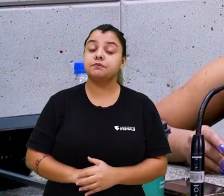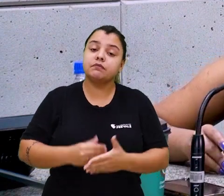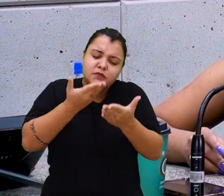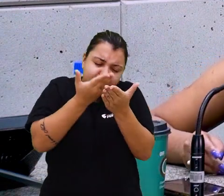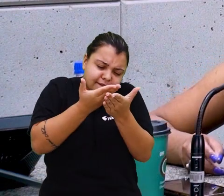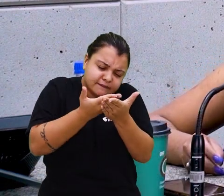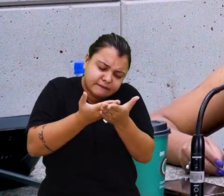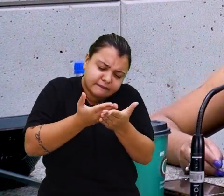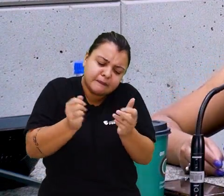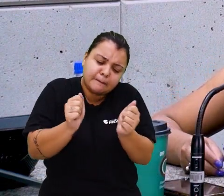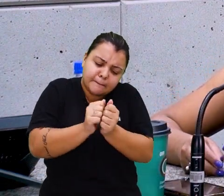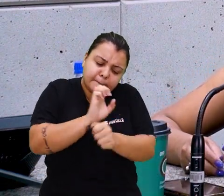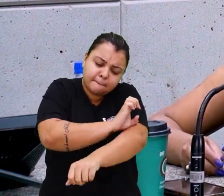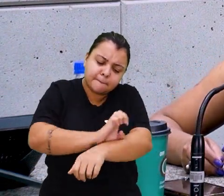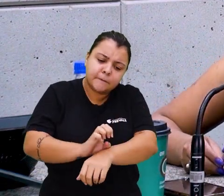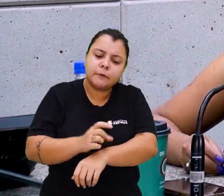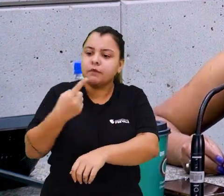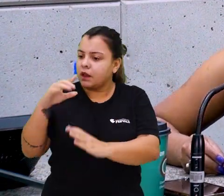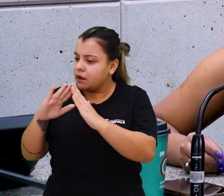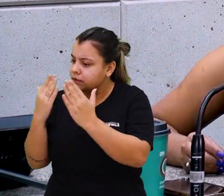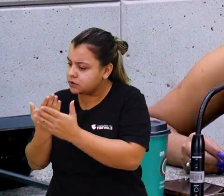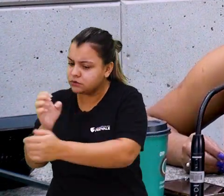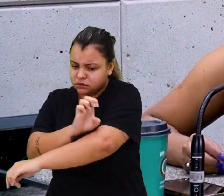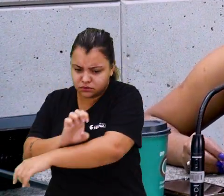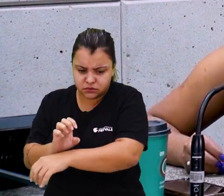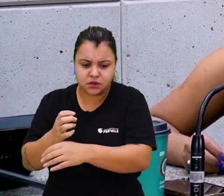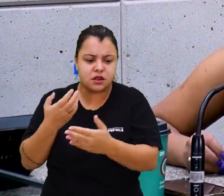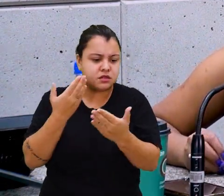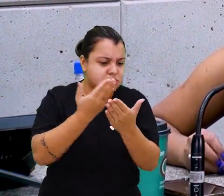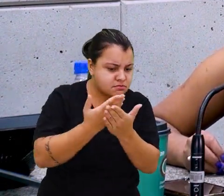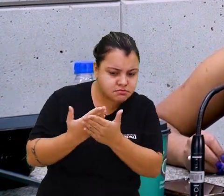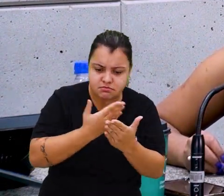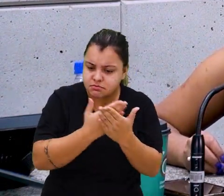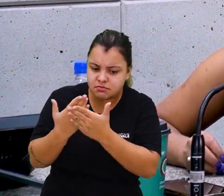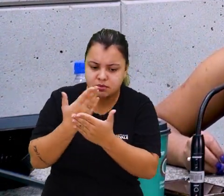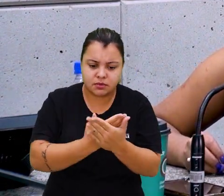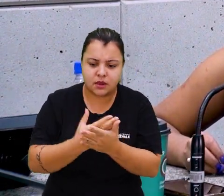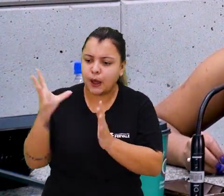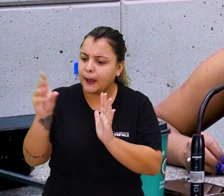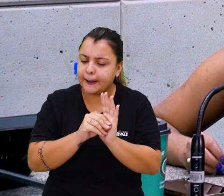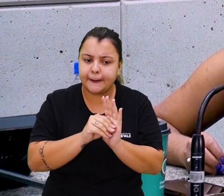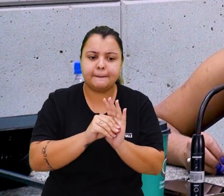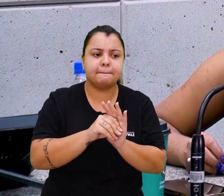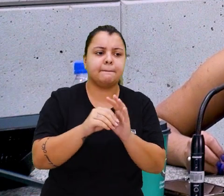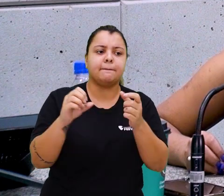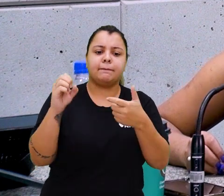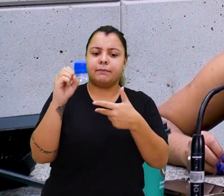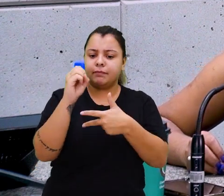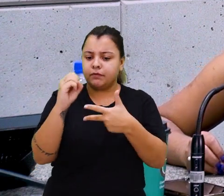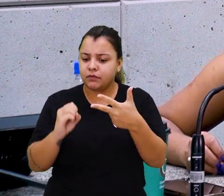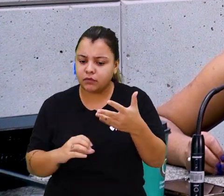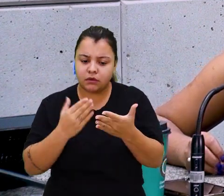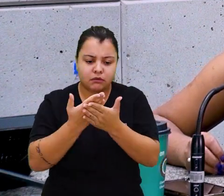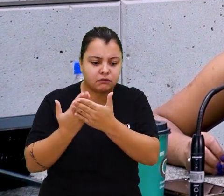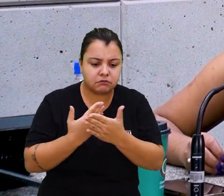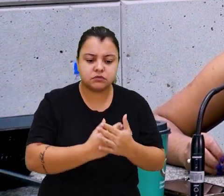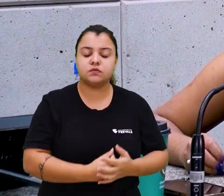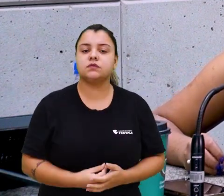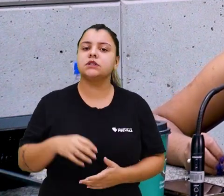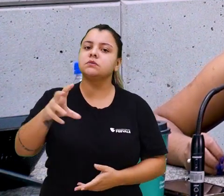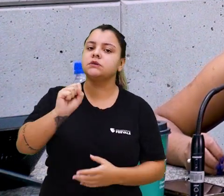estudando aí ia pra escola estudava estudava um pouco pegava aquele conteúdo do Enem falei eu vou fazer a prova ã para